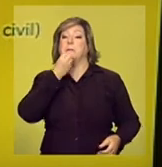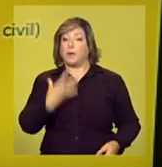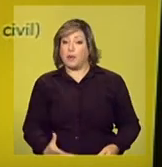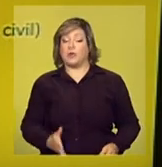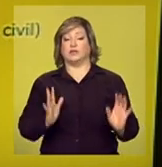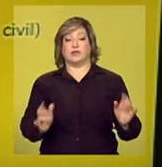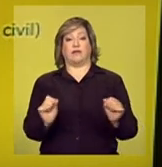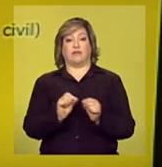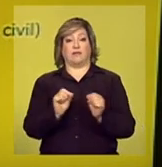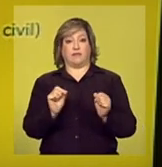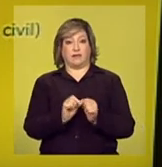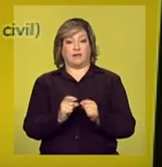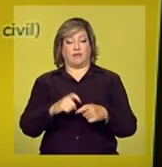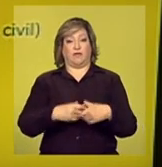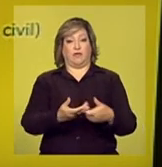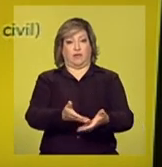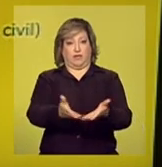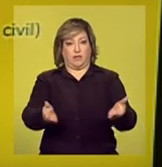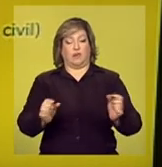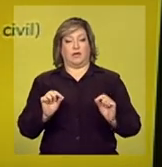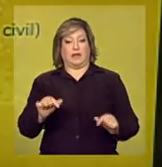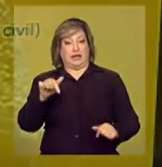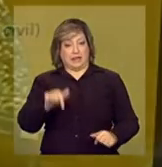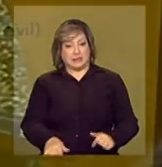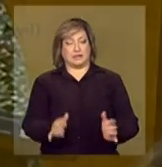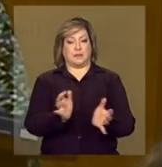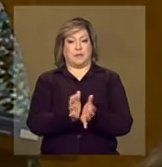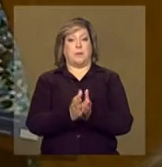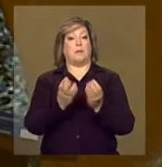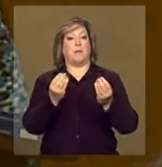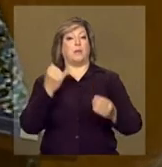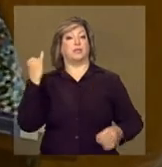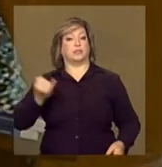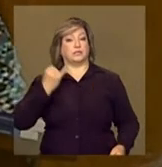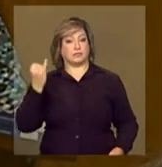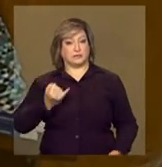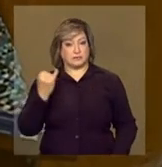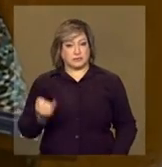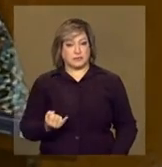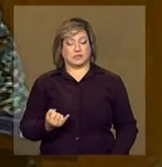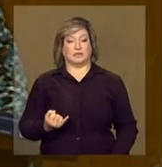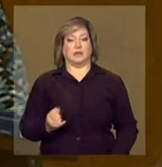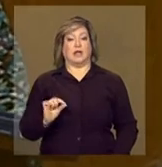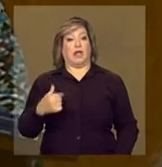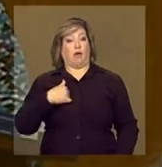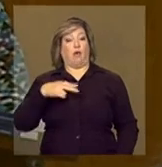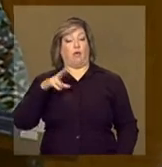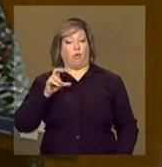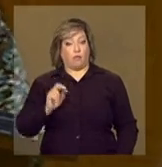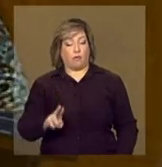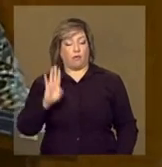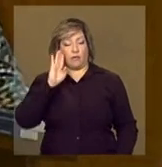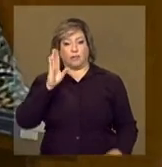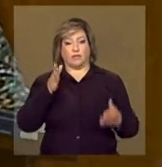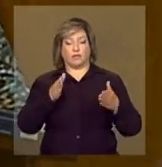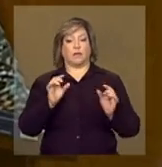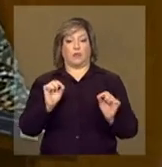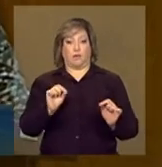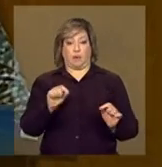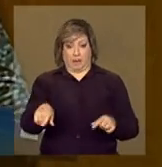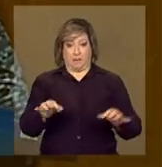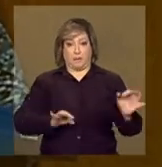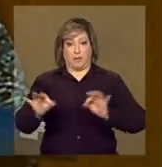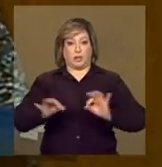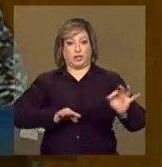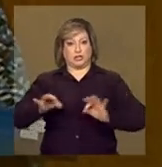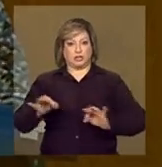desse trabalho, esse acho que é mais um espaço de devolução, acho que essa parte é muito importante. E eu vou focar... O projeto foi um